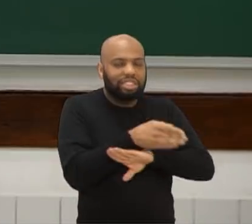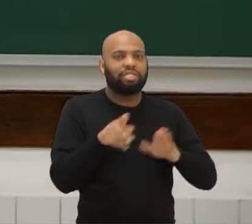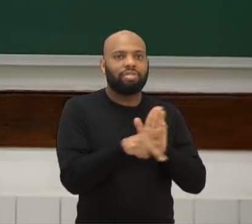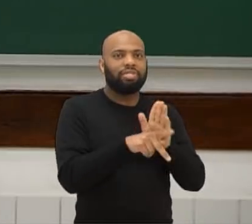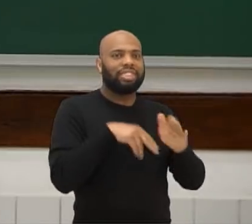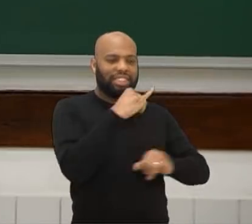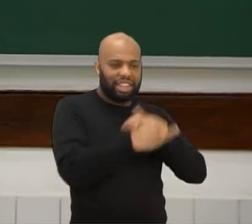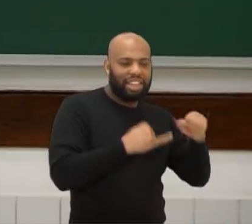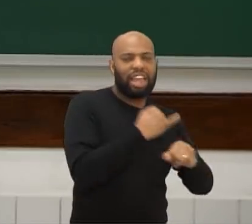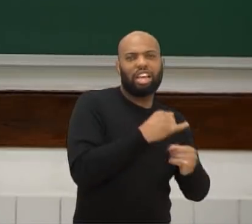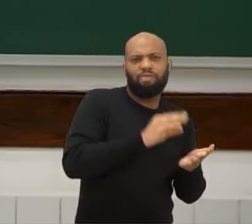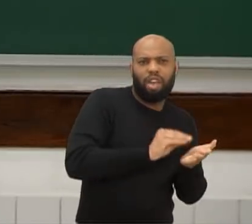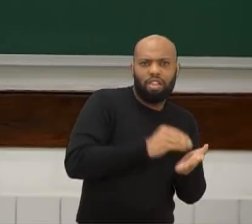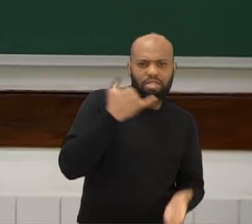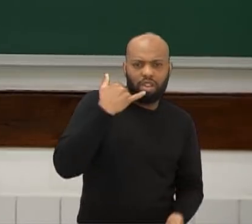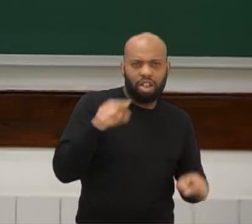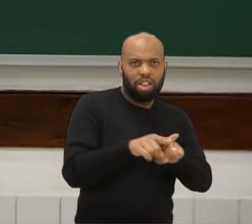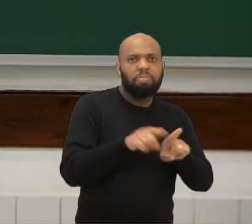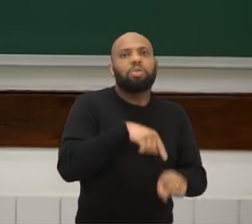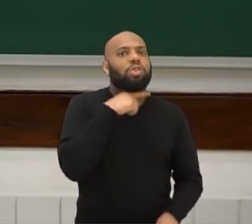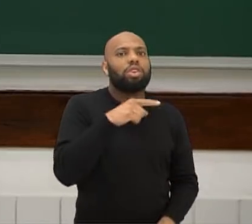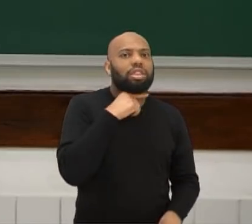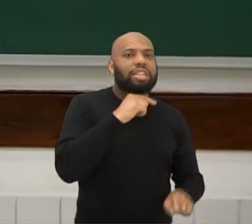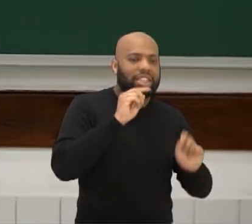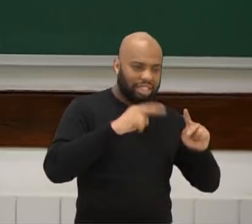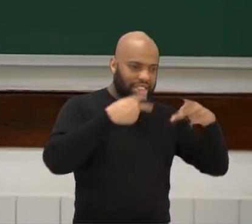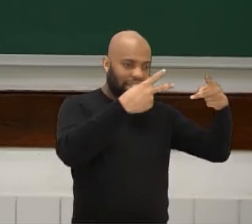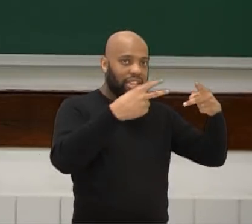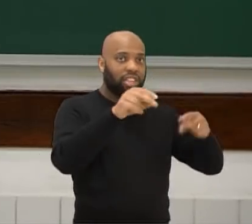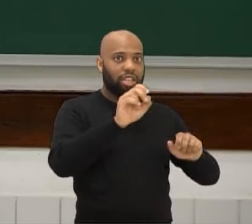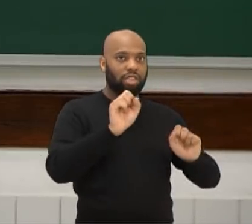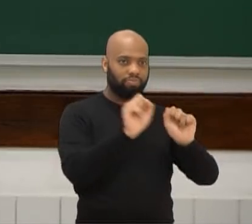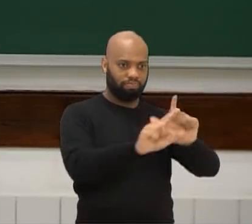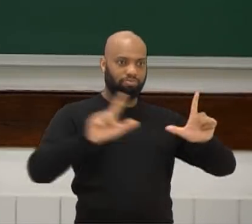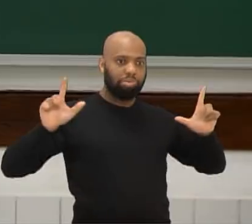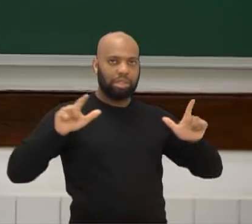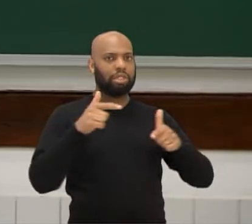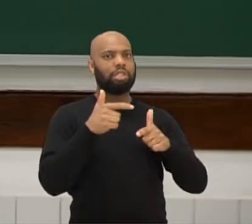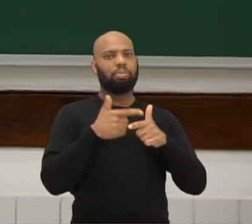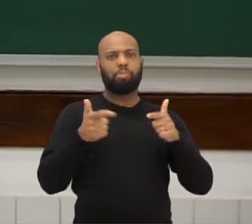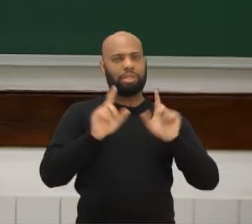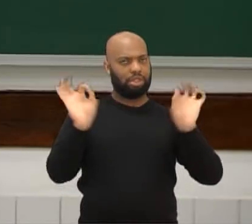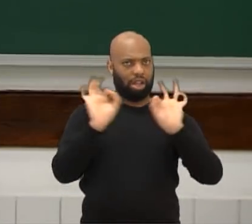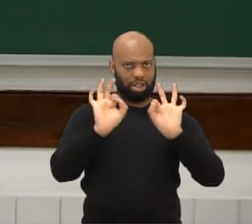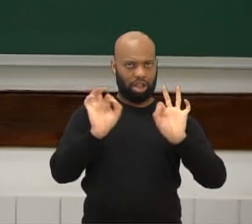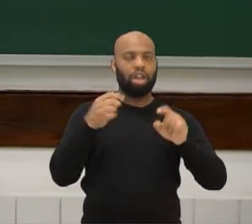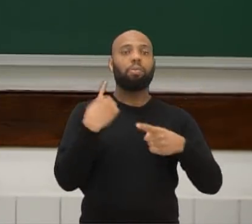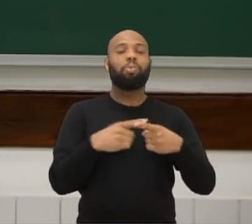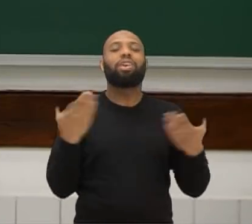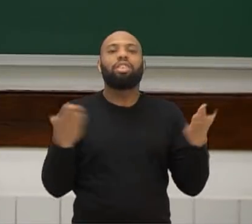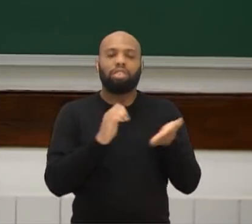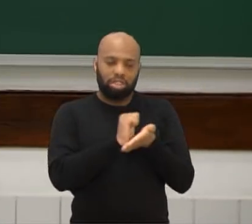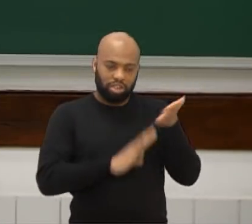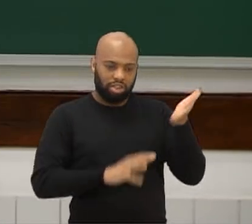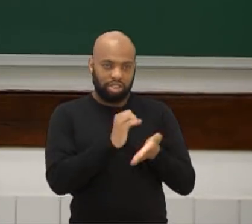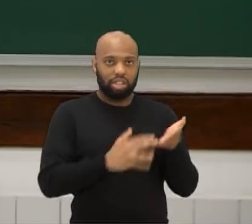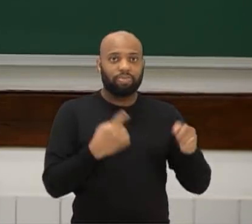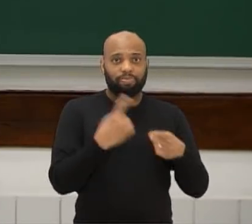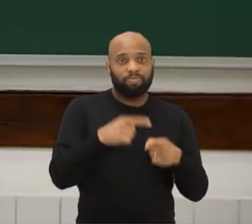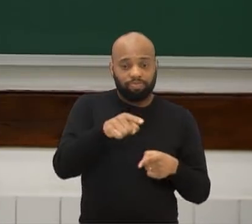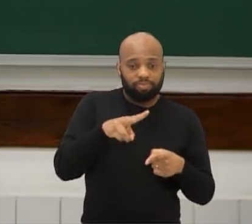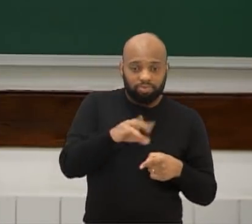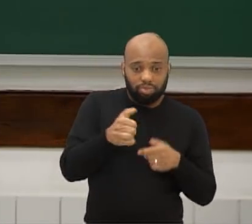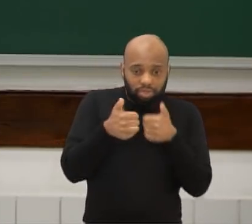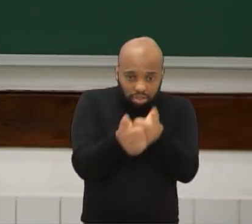internet ou celular e não consiga abrir ali o link, não se preocupe. A gente vai realizar essa atividade agora, na aula, você